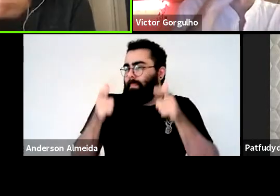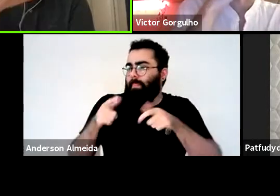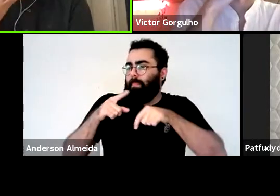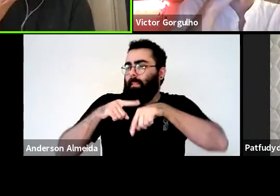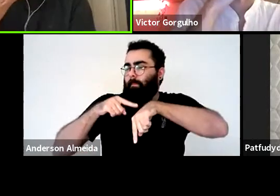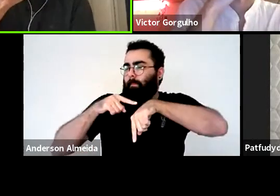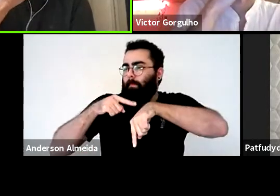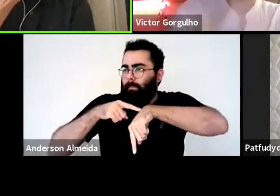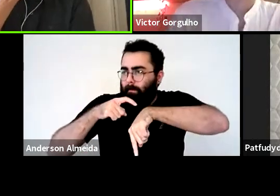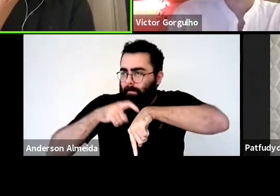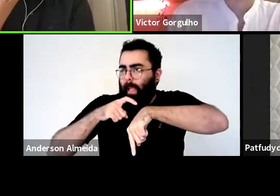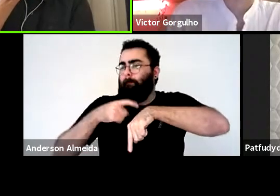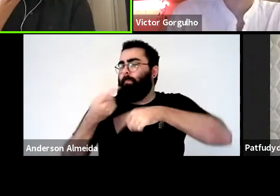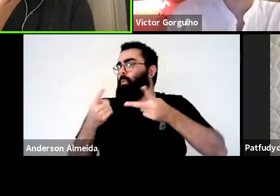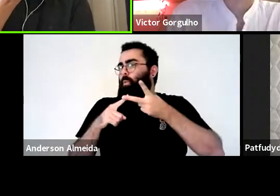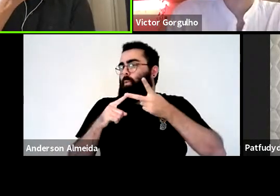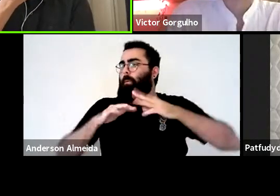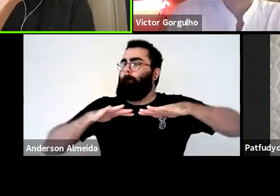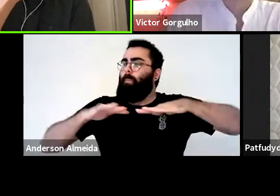movimento,